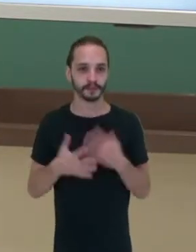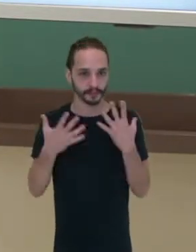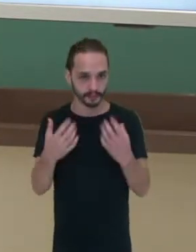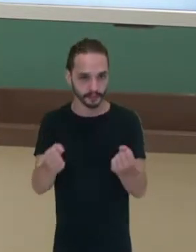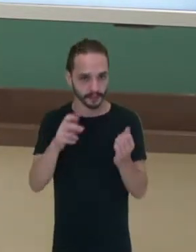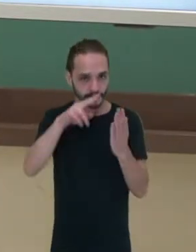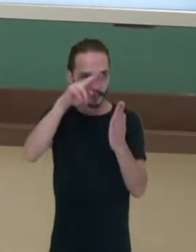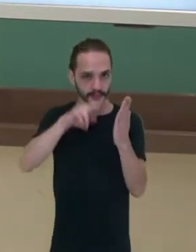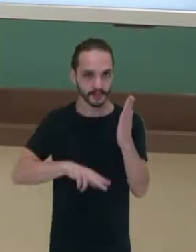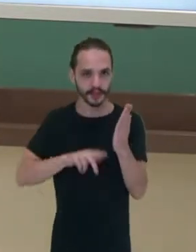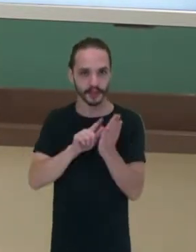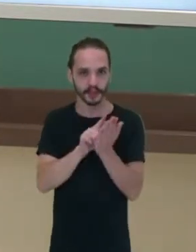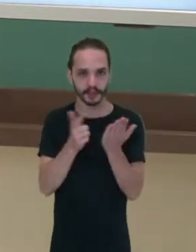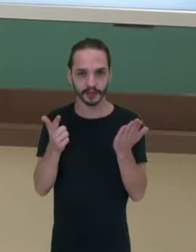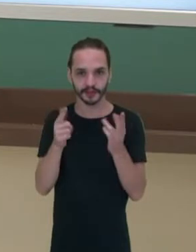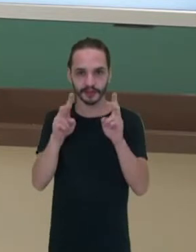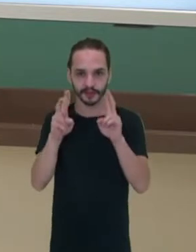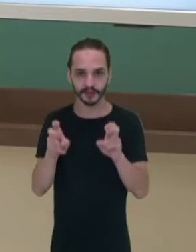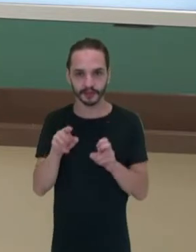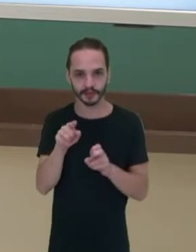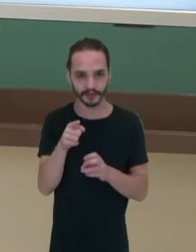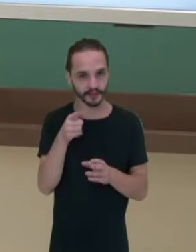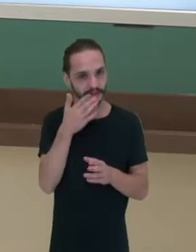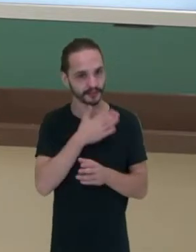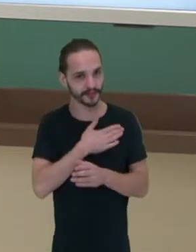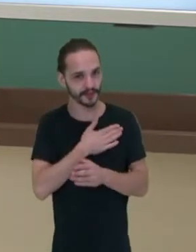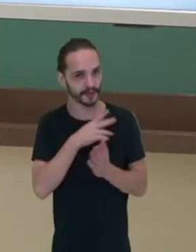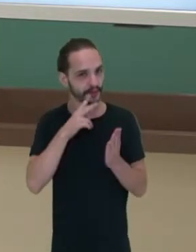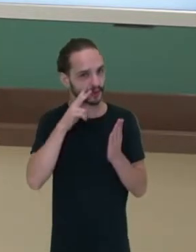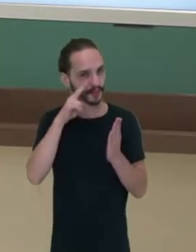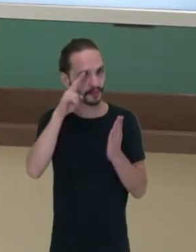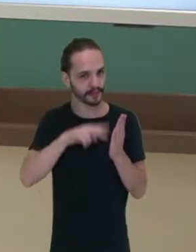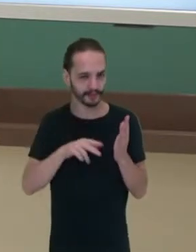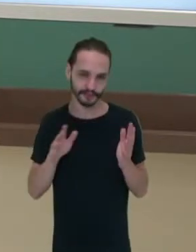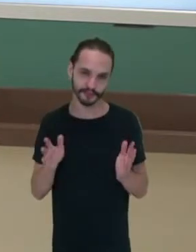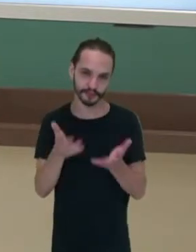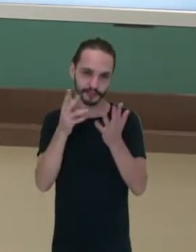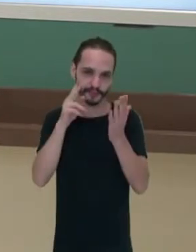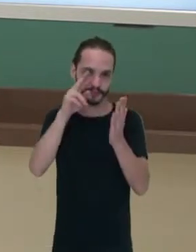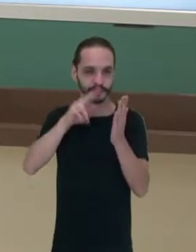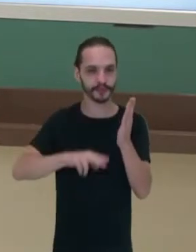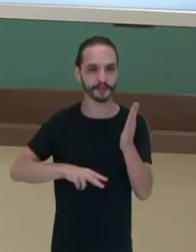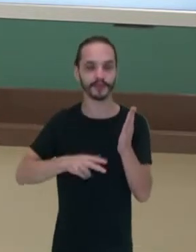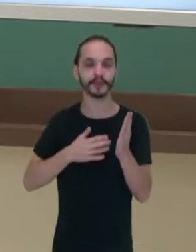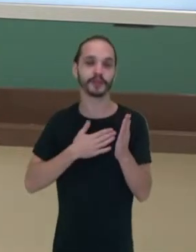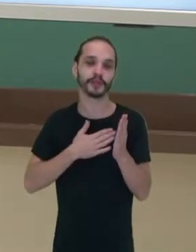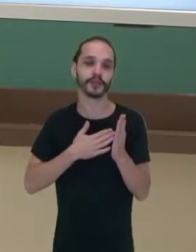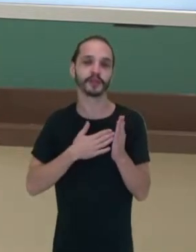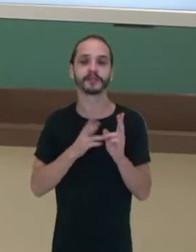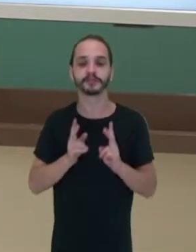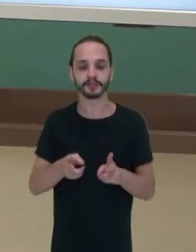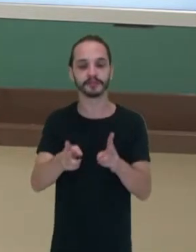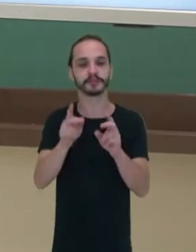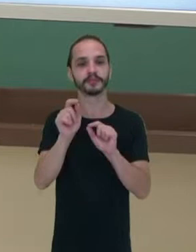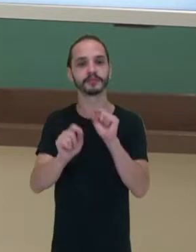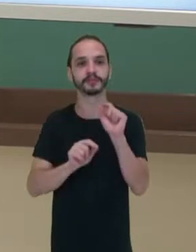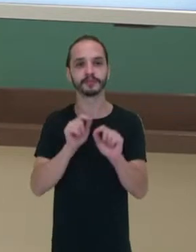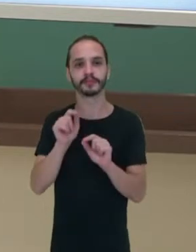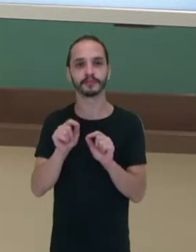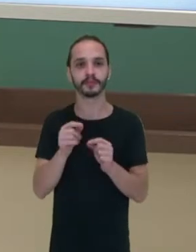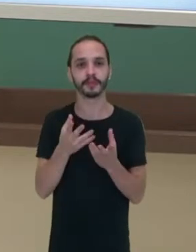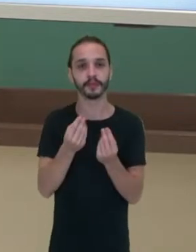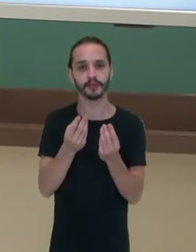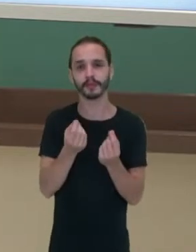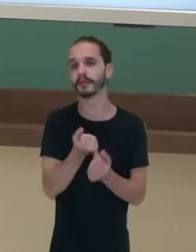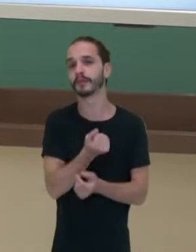reportagem comigo sobre isso? Você topa? Gosta de ler? Incentivo você então às leituras, tá? Sempre aí, né? Quantos livros